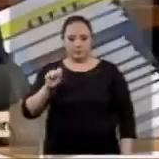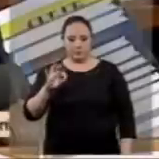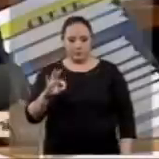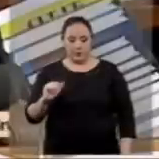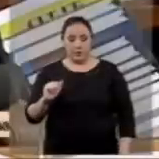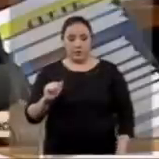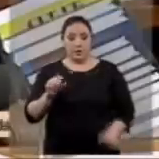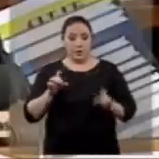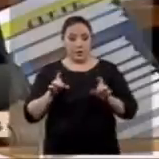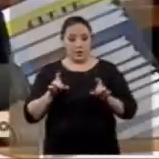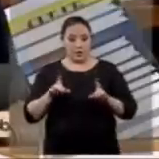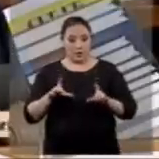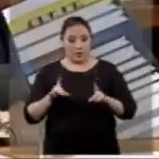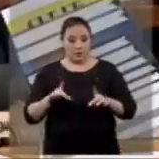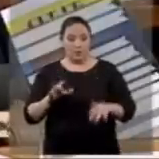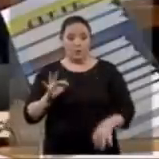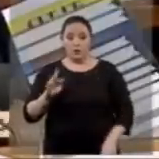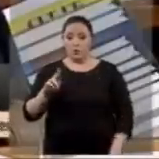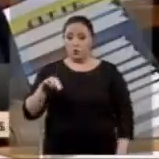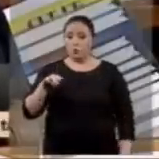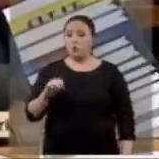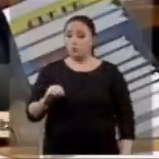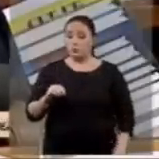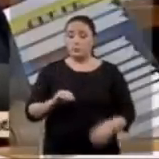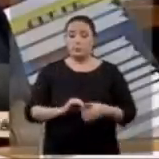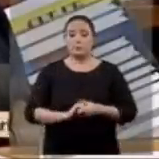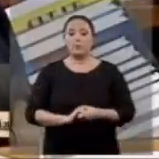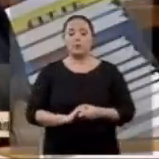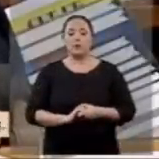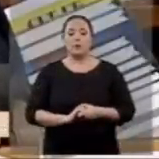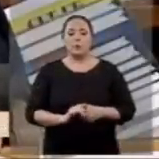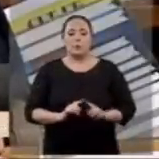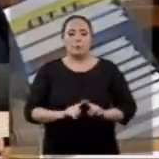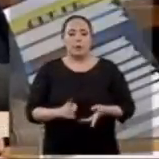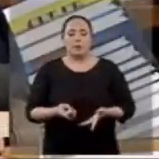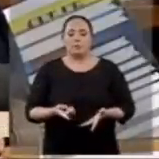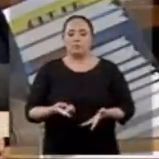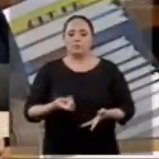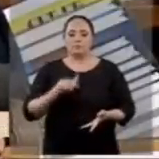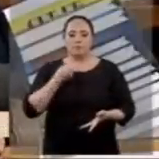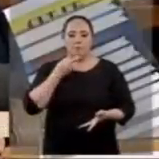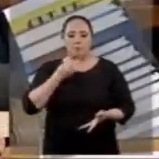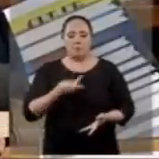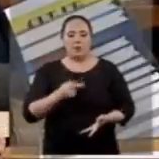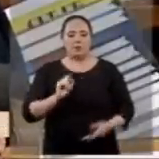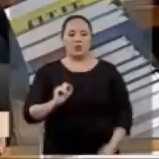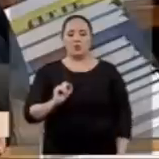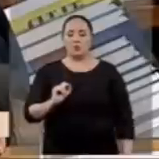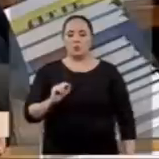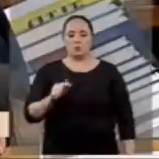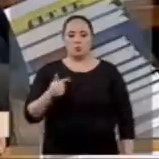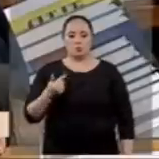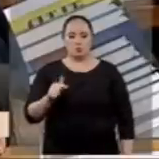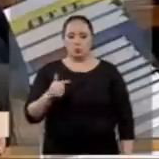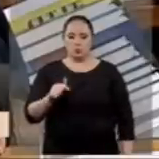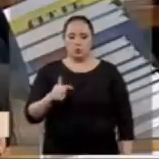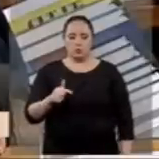comercializam o fumo. Né? E não tive, confesso a Vossa Excelência, que não